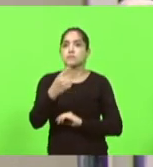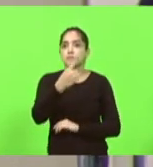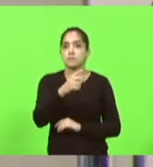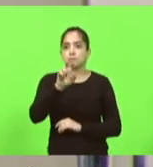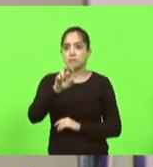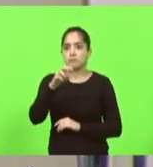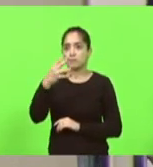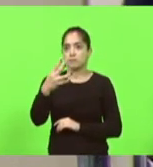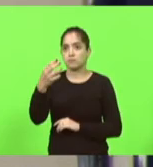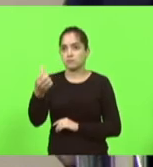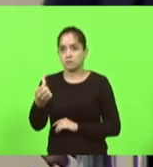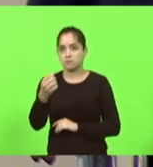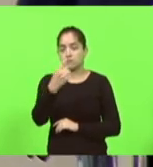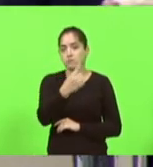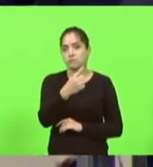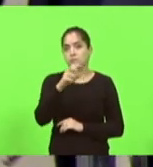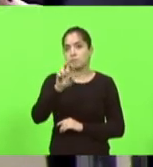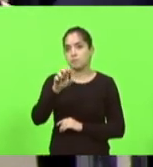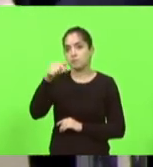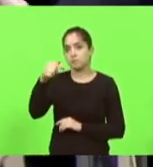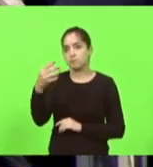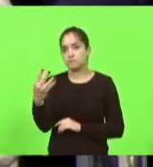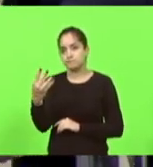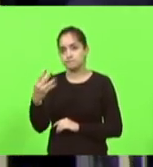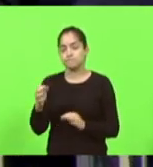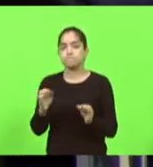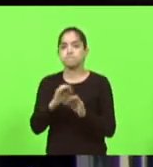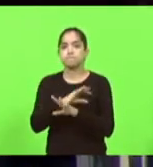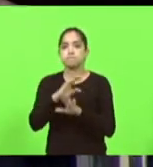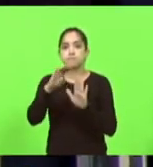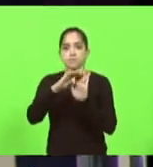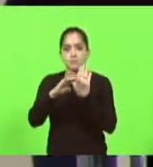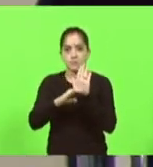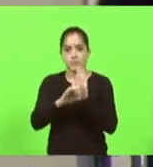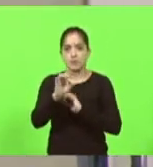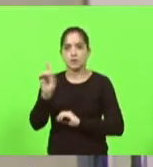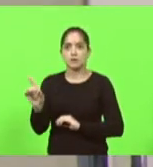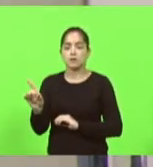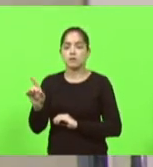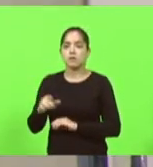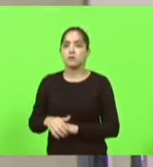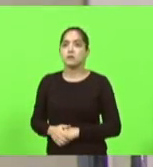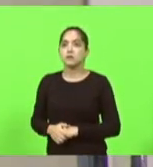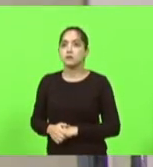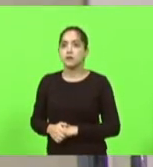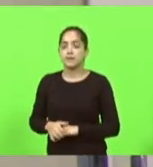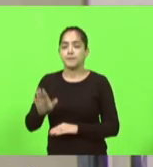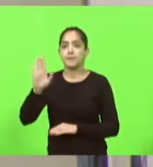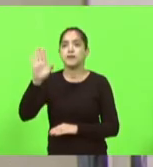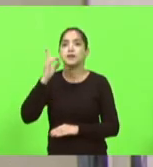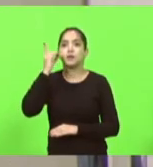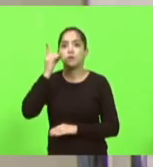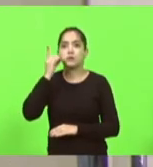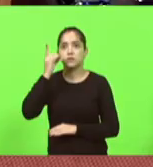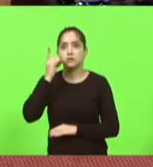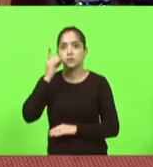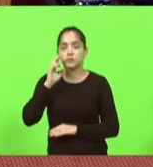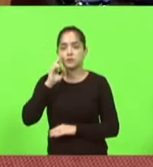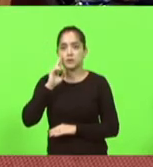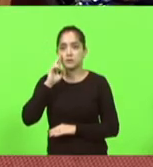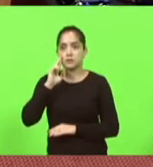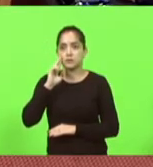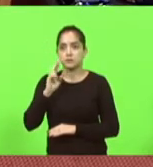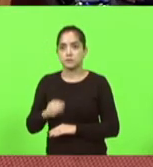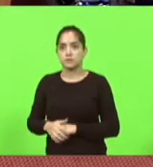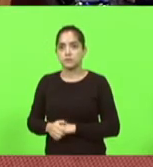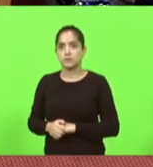1546 a 1574. Fim da ordem do dia. Senhor presidente, pela ordem. Pela ordem. Deputado Ivan Nats.